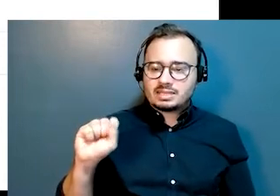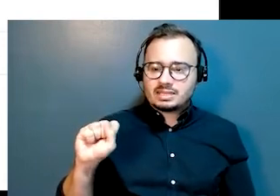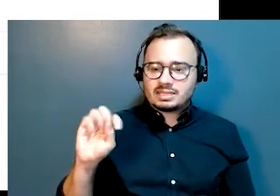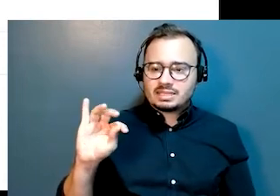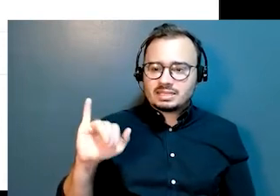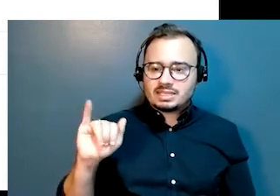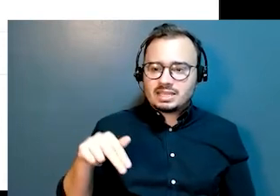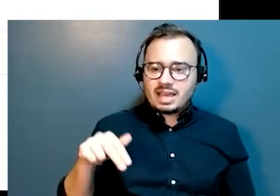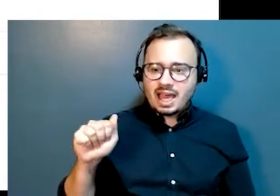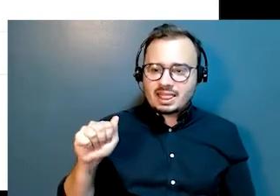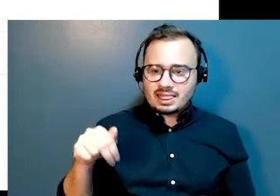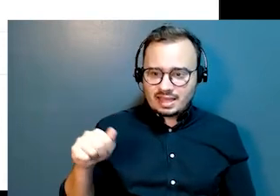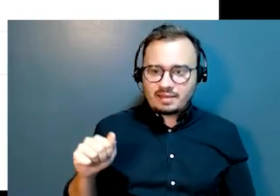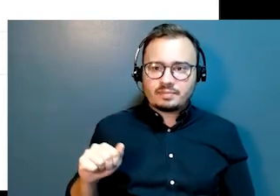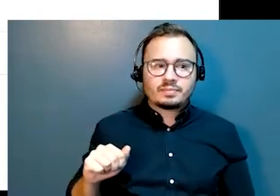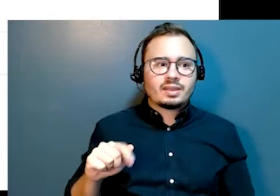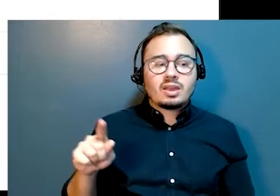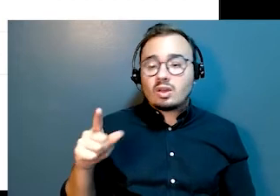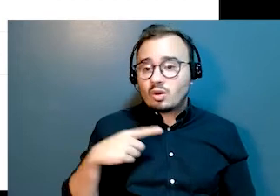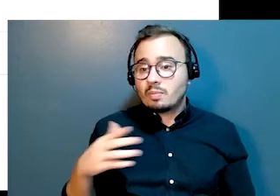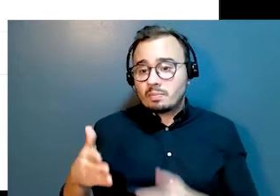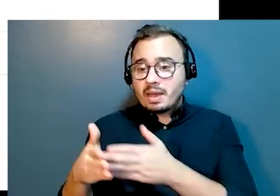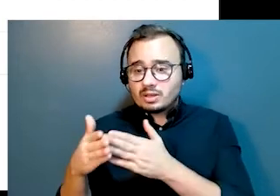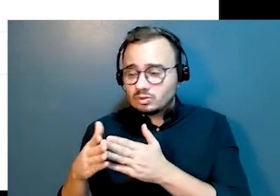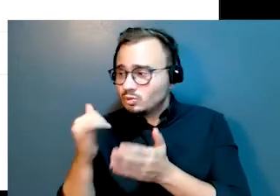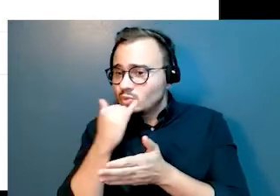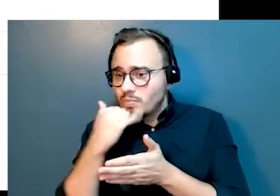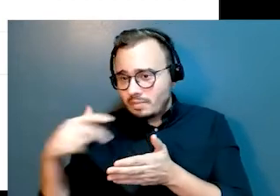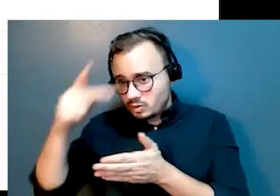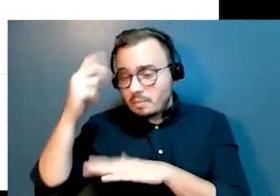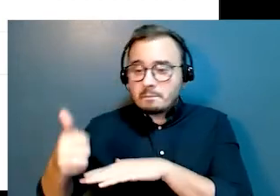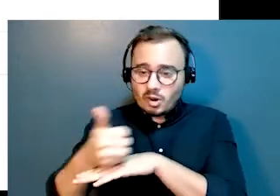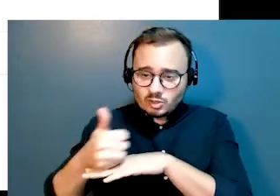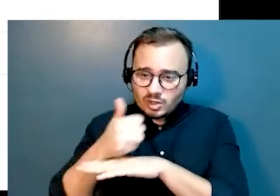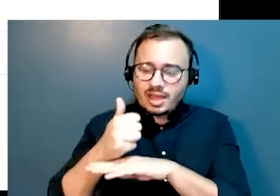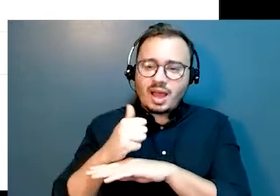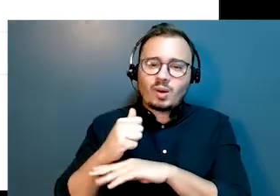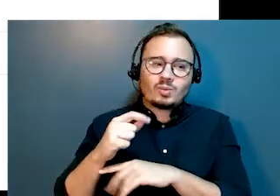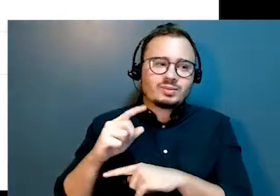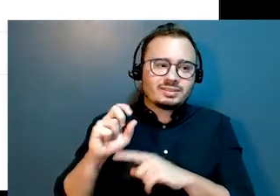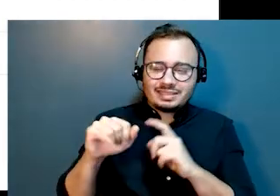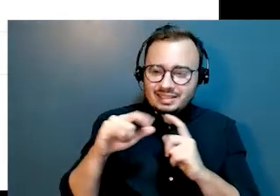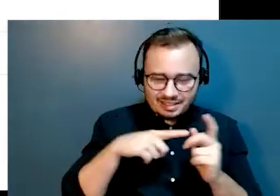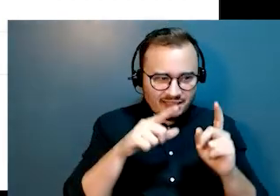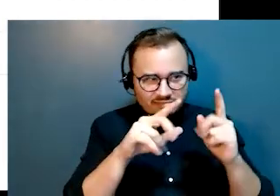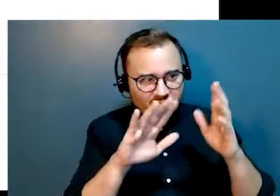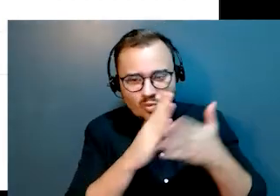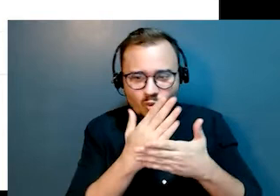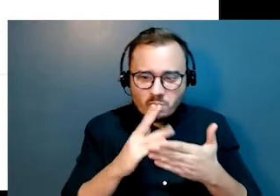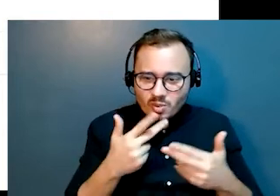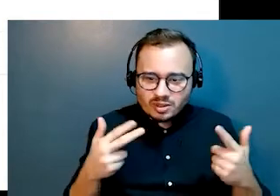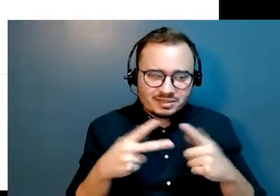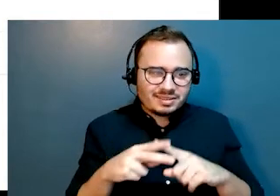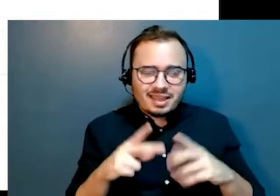Eu peço perdão às pessoas que são musicistas aí, profissionais, se tiver alguma variação aí dessas notas que deveria ser